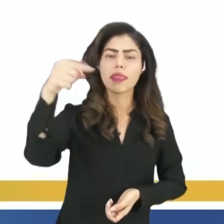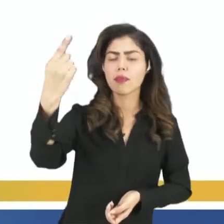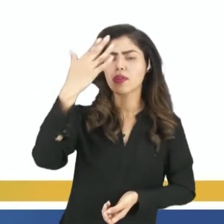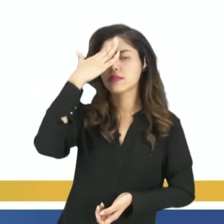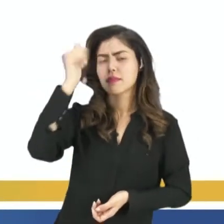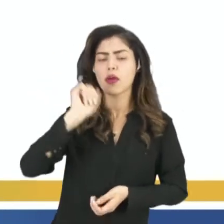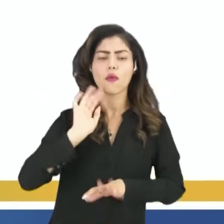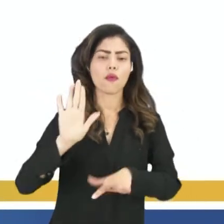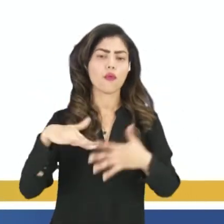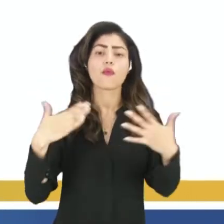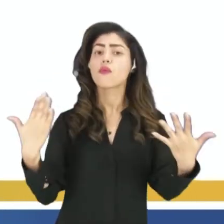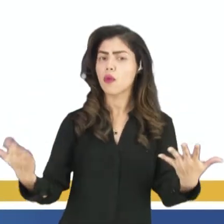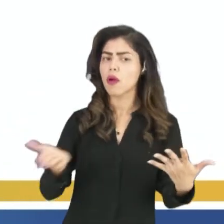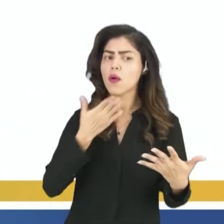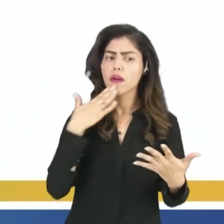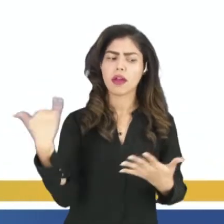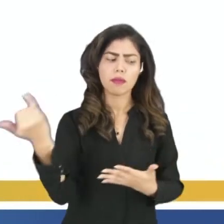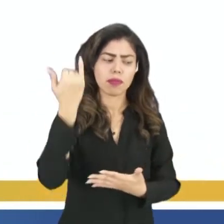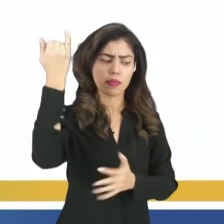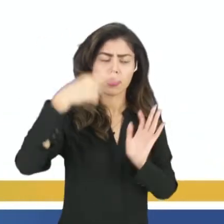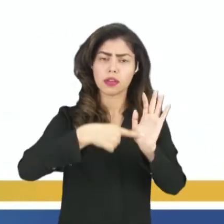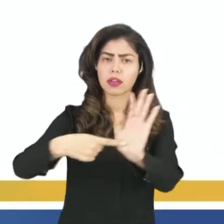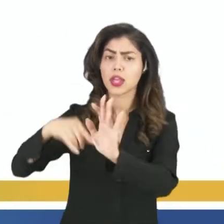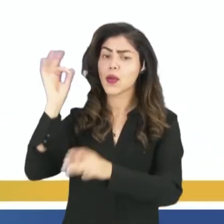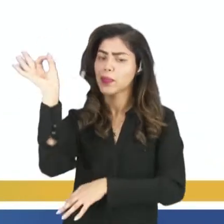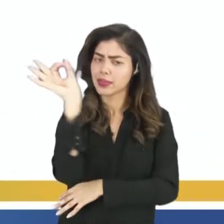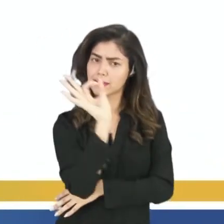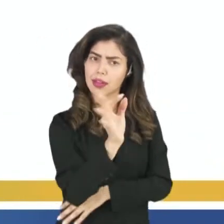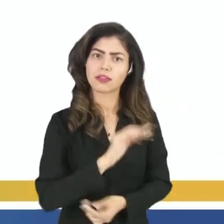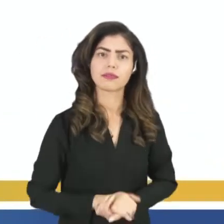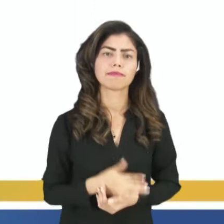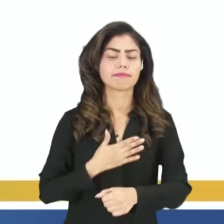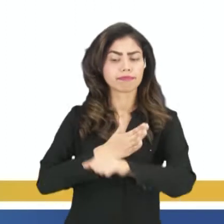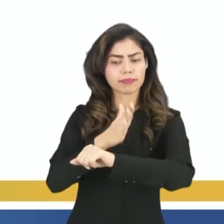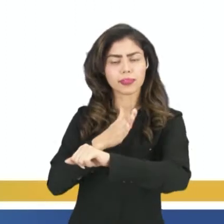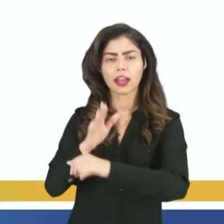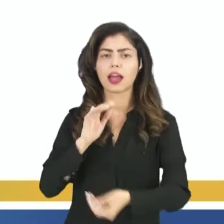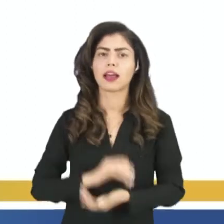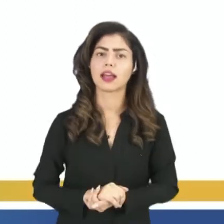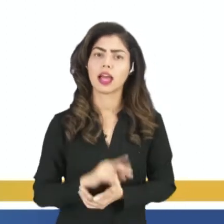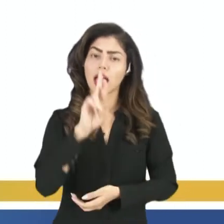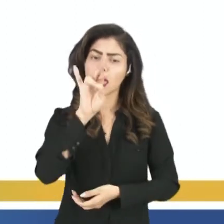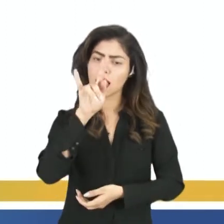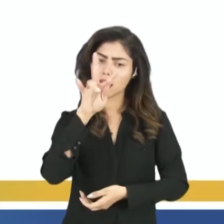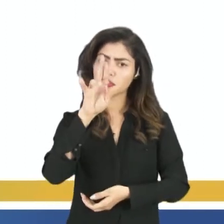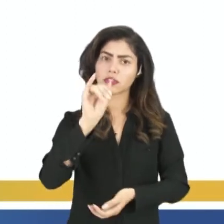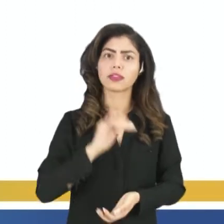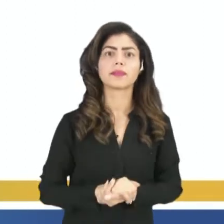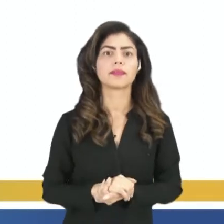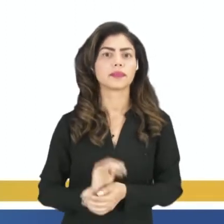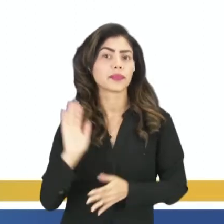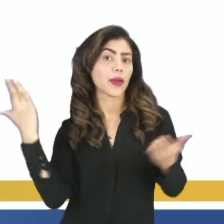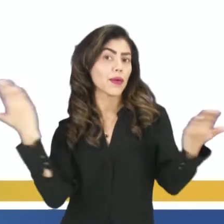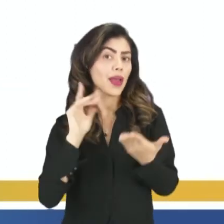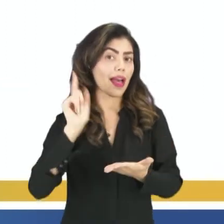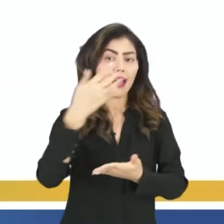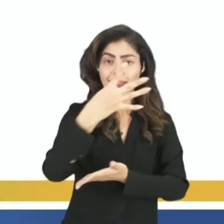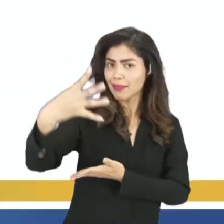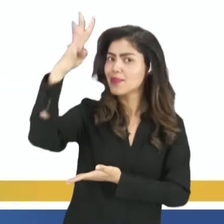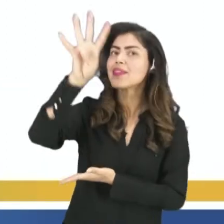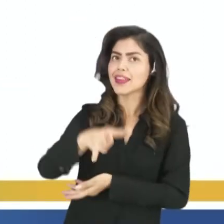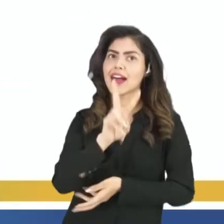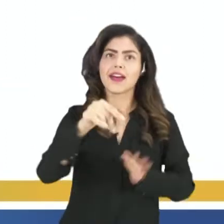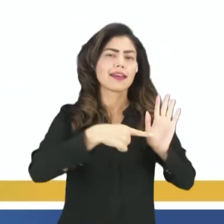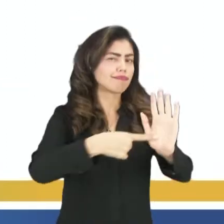a preferência em porcentagem, tá certo? Que é a frequência relativa. A outra tabela vai ficar